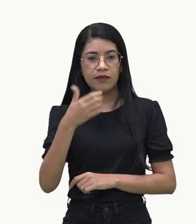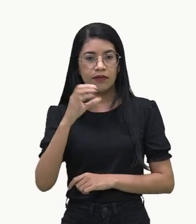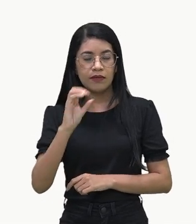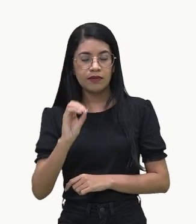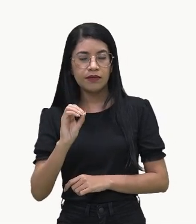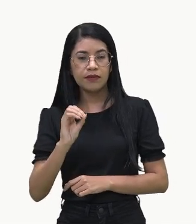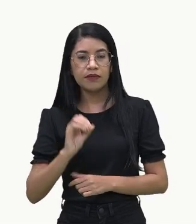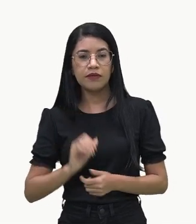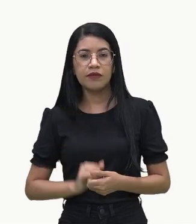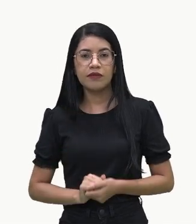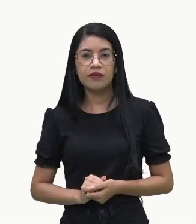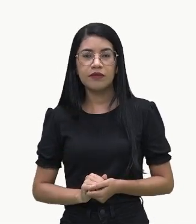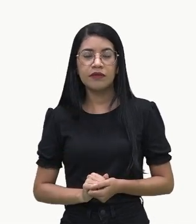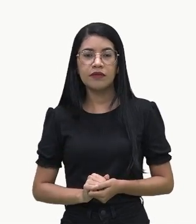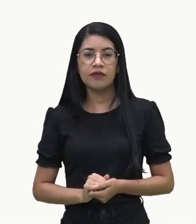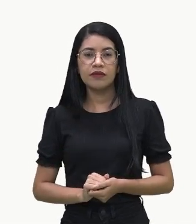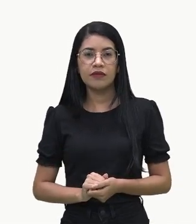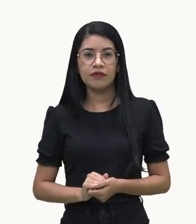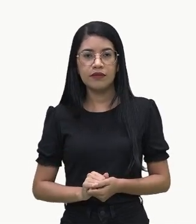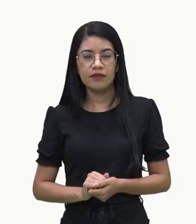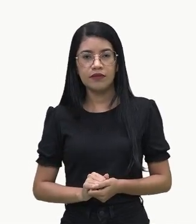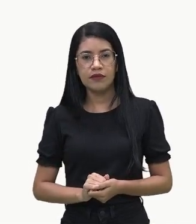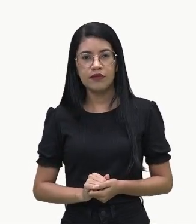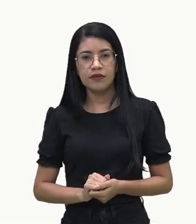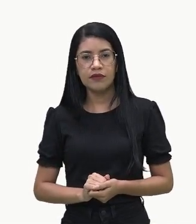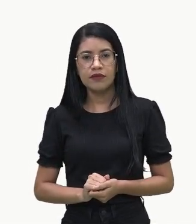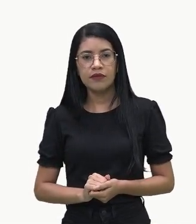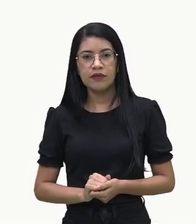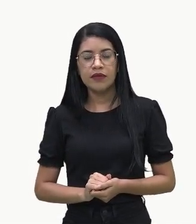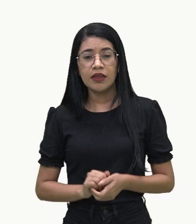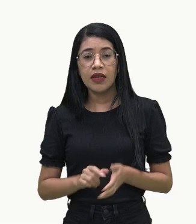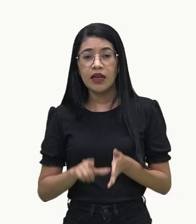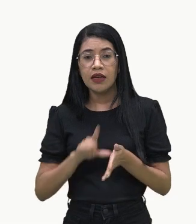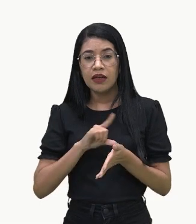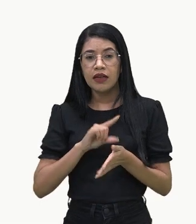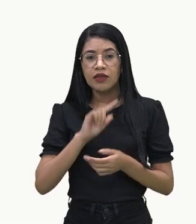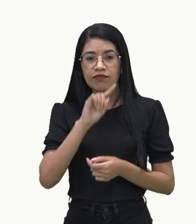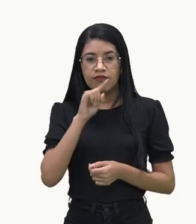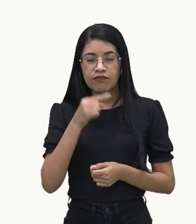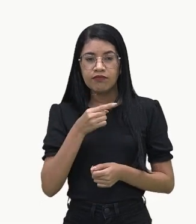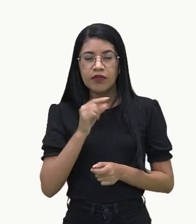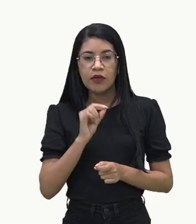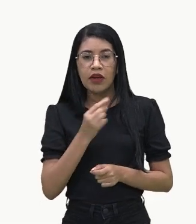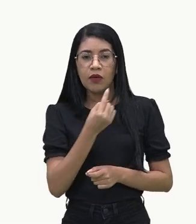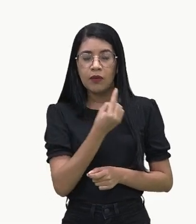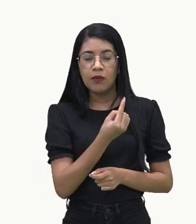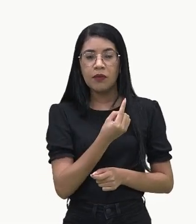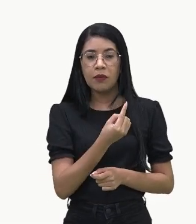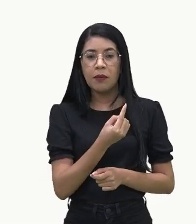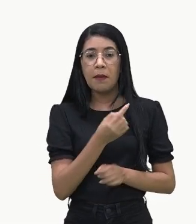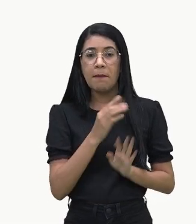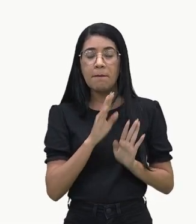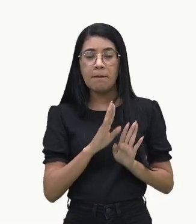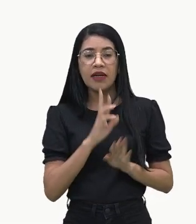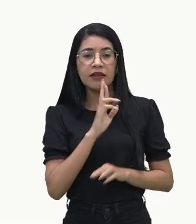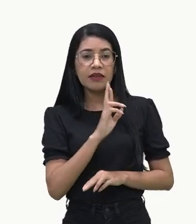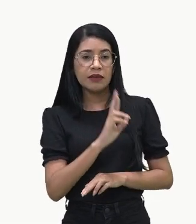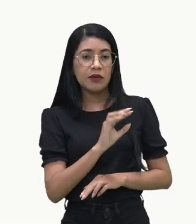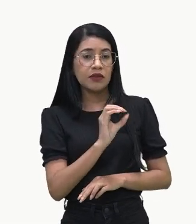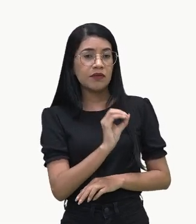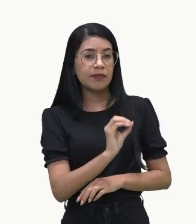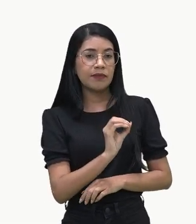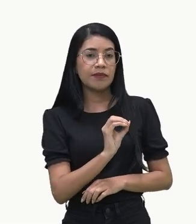0,10. Quem está antes da vírgula? Seria 1, mas o nosso resultado foi o